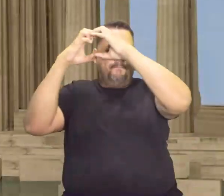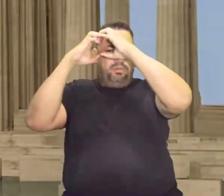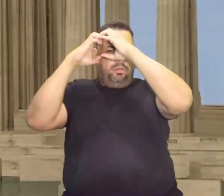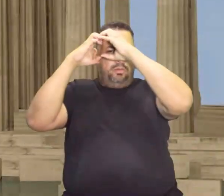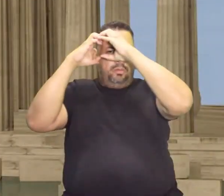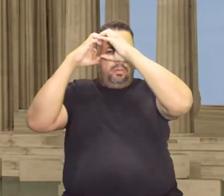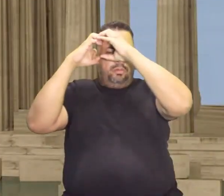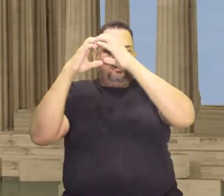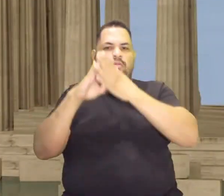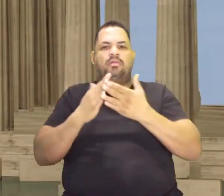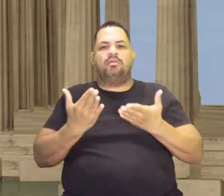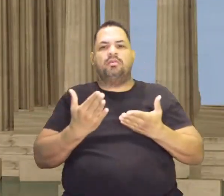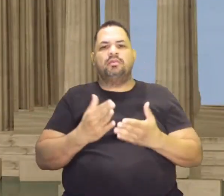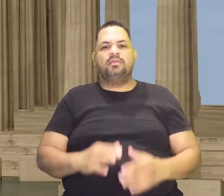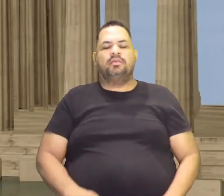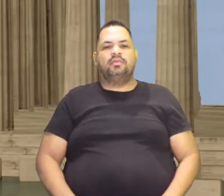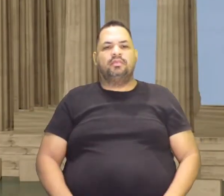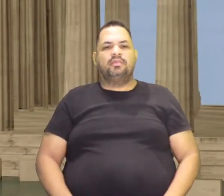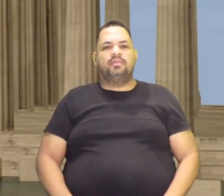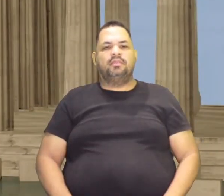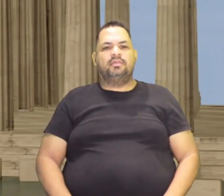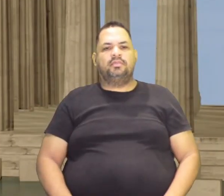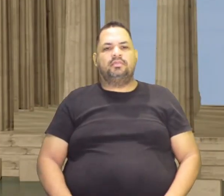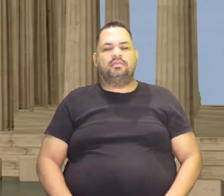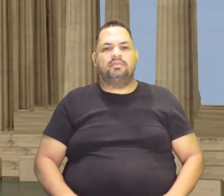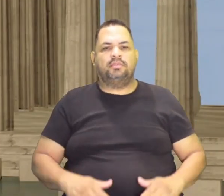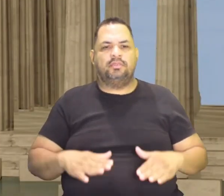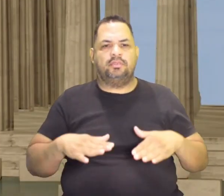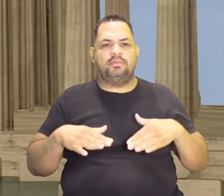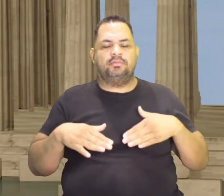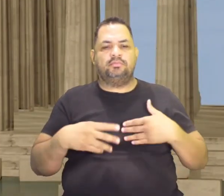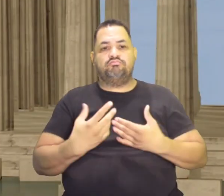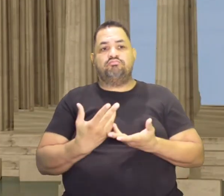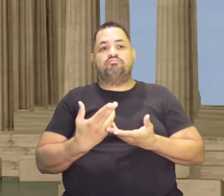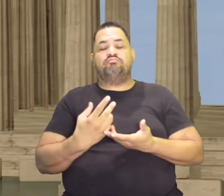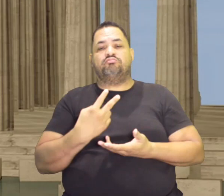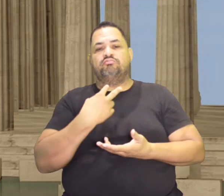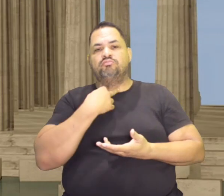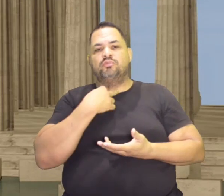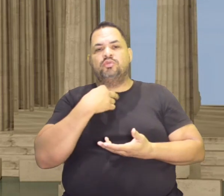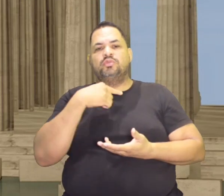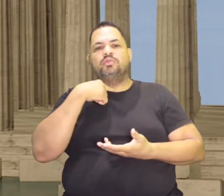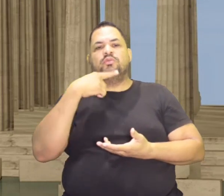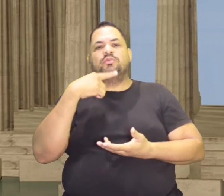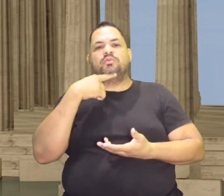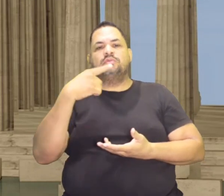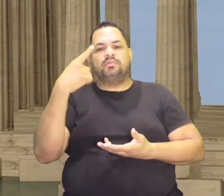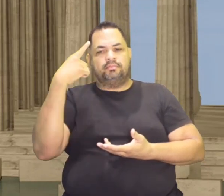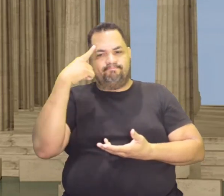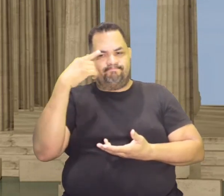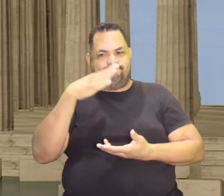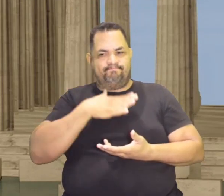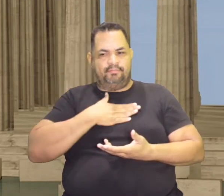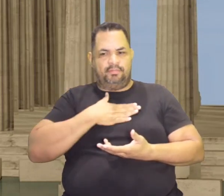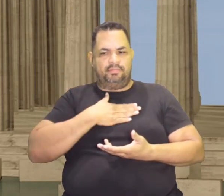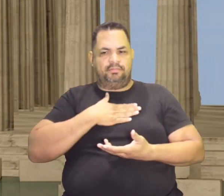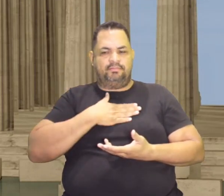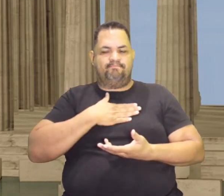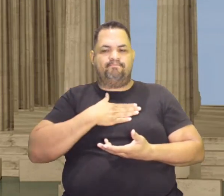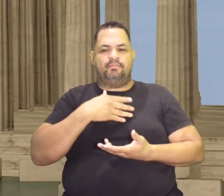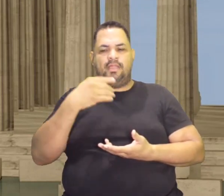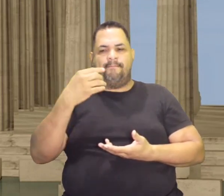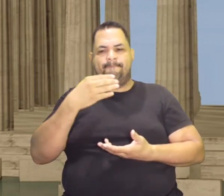de tudo, inclusive coloquei uma lista. A única coisa que eu não posso duvidar é do meu pensamento, da minha